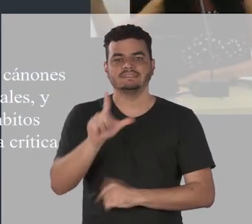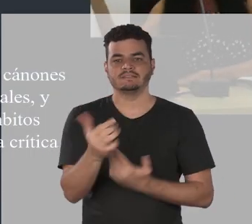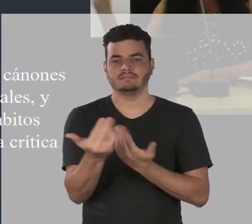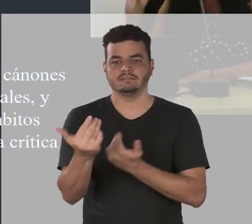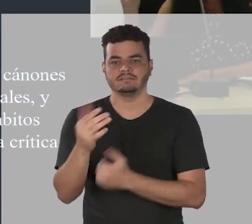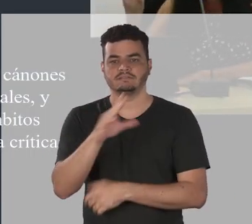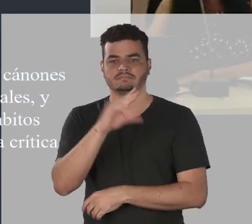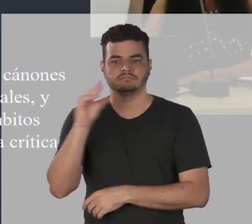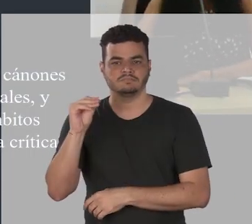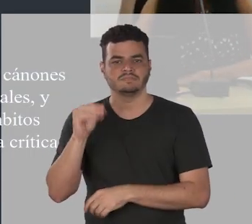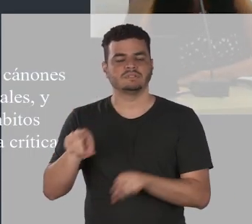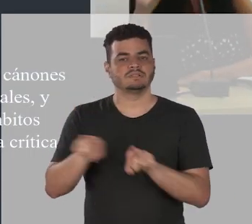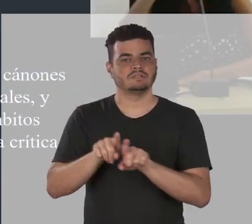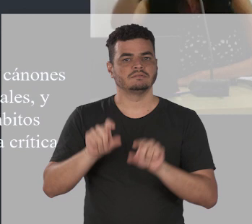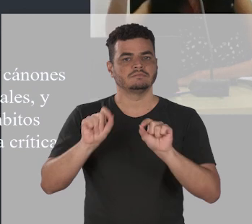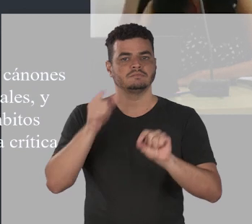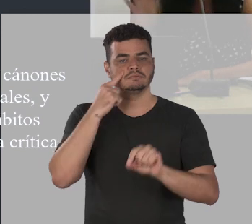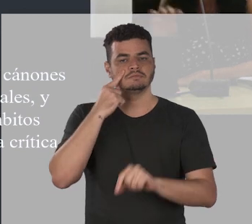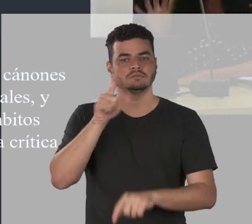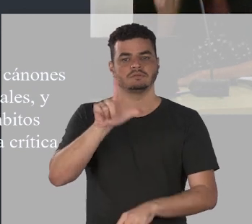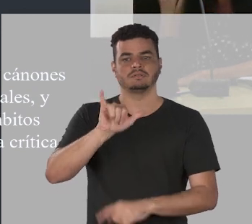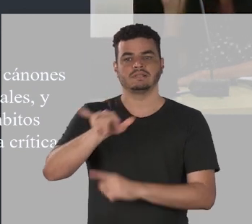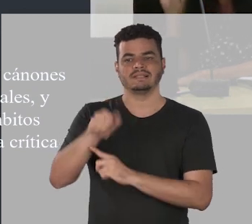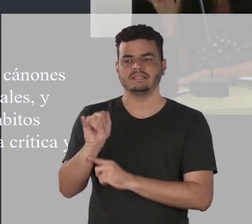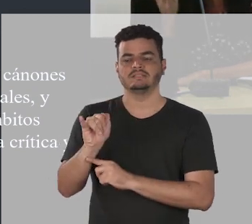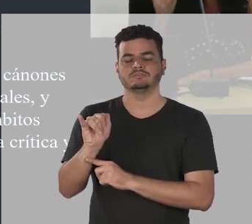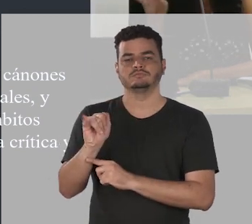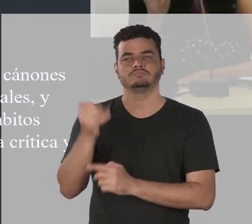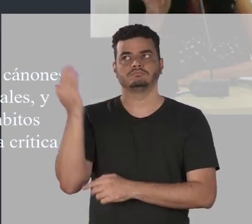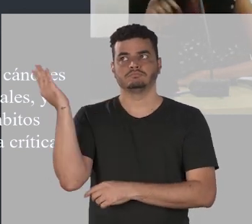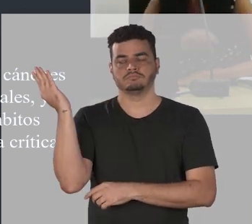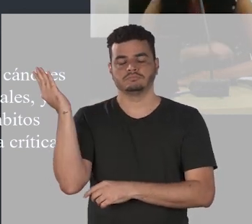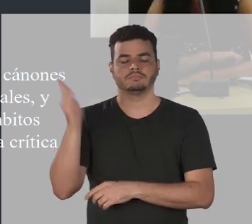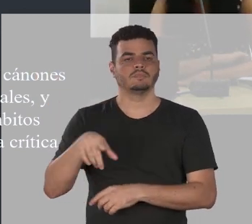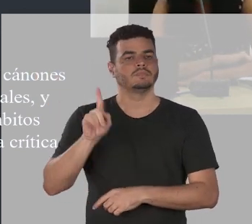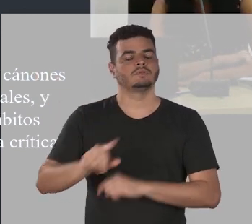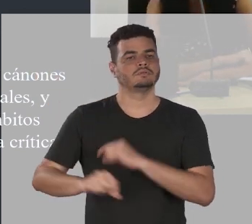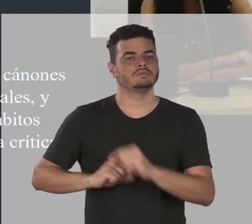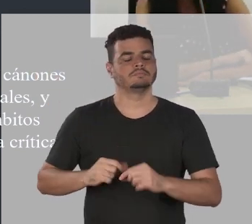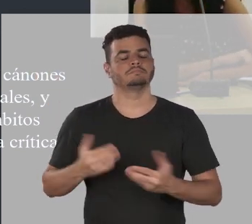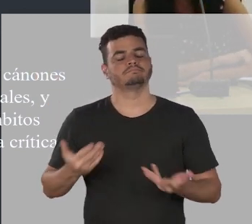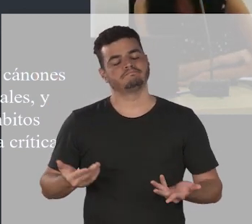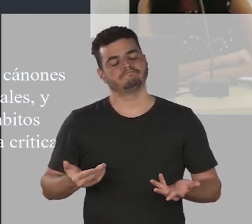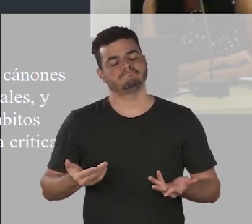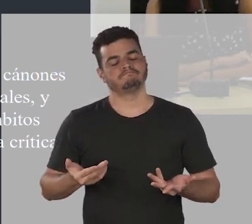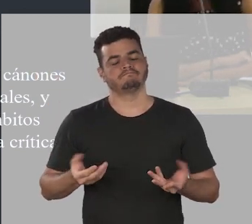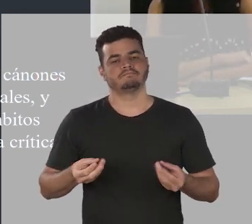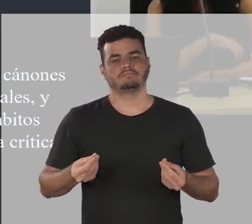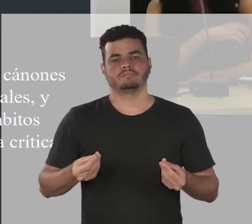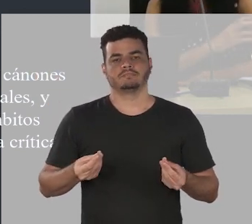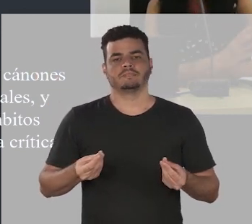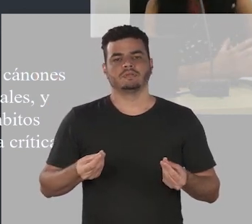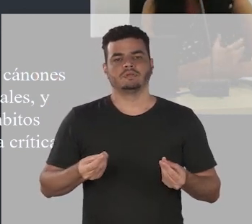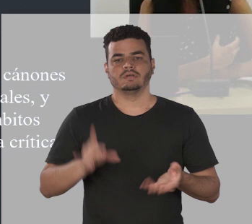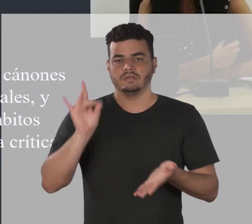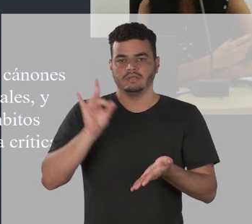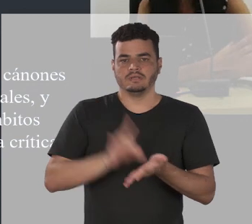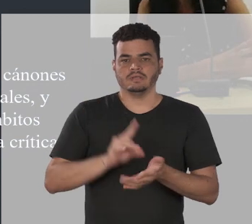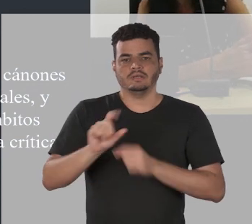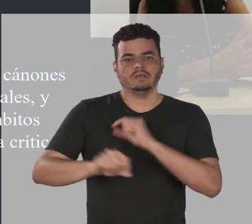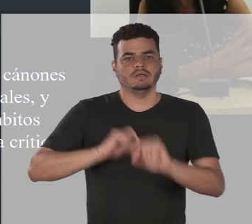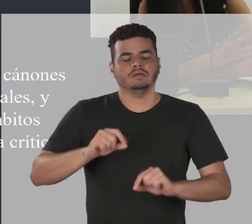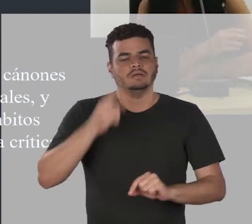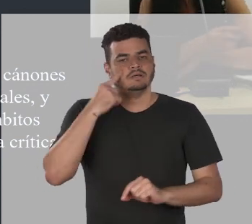LJ, ler. Sim, se abrevia assim, é mais sintático. Bom, quero dizer